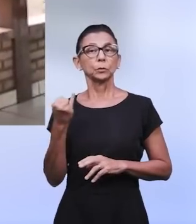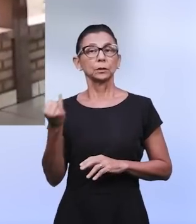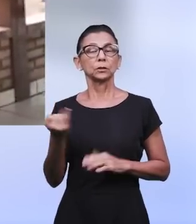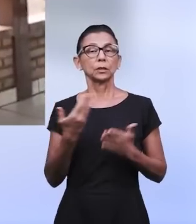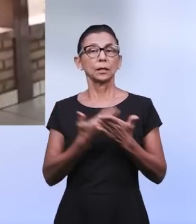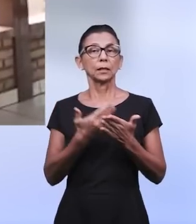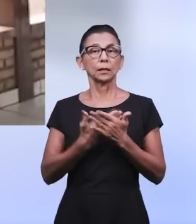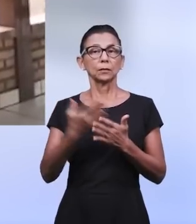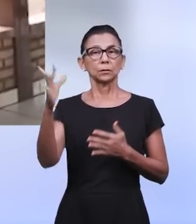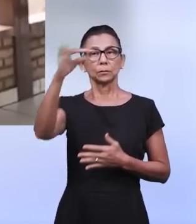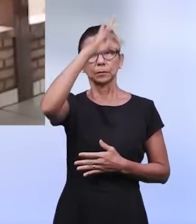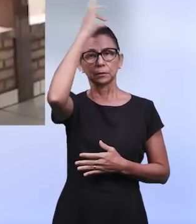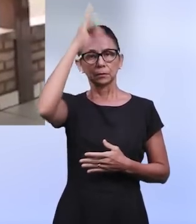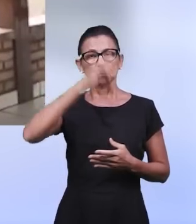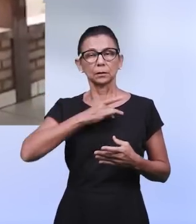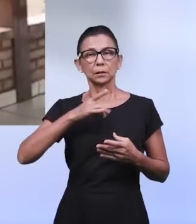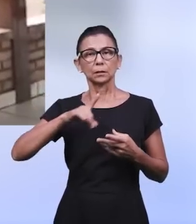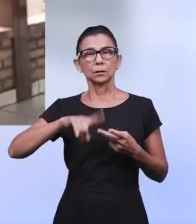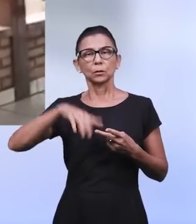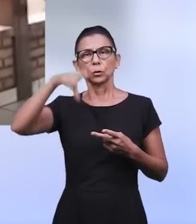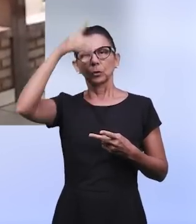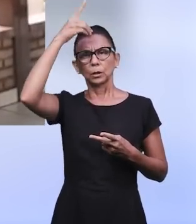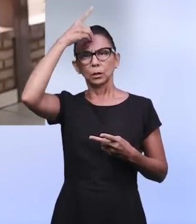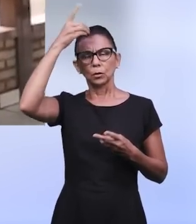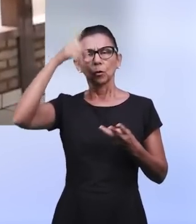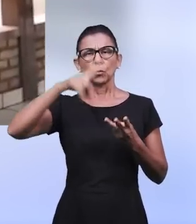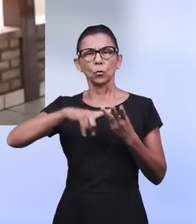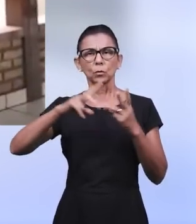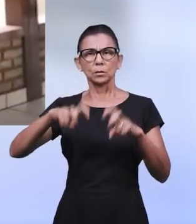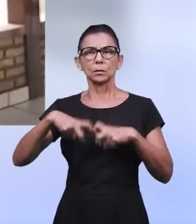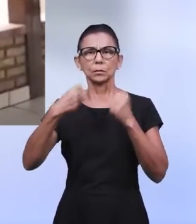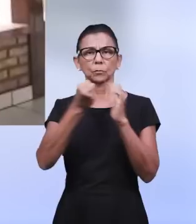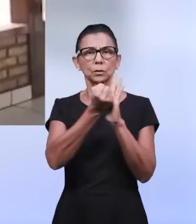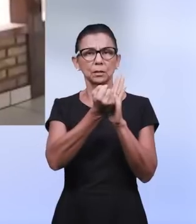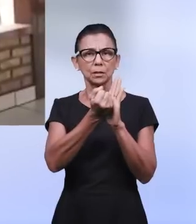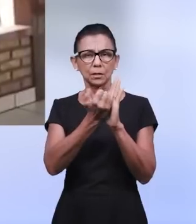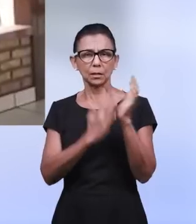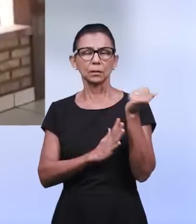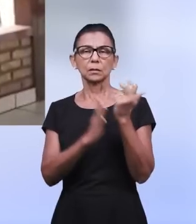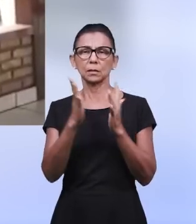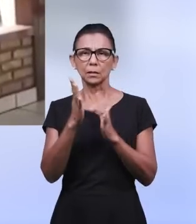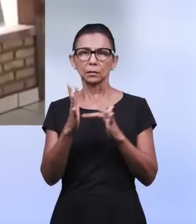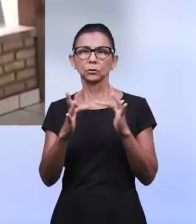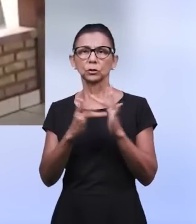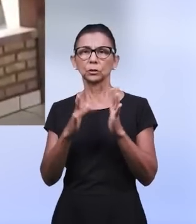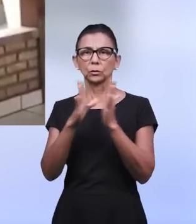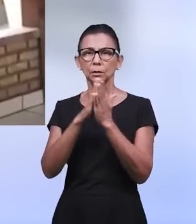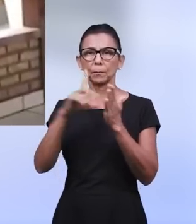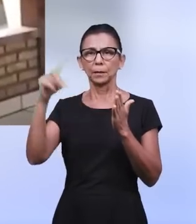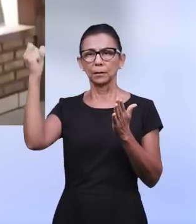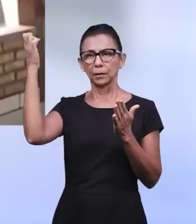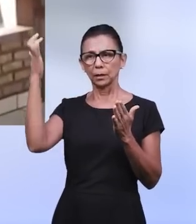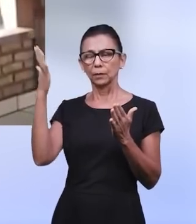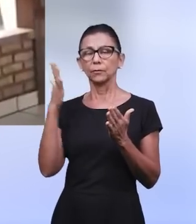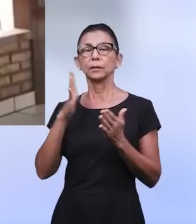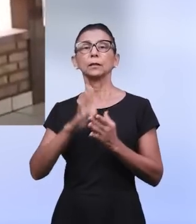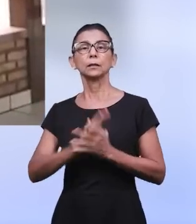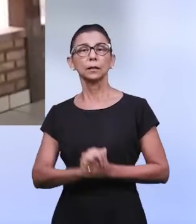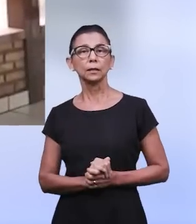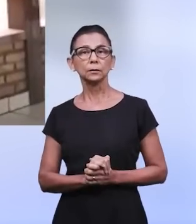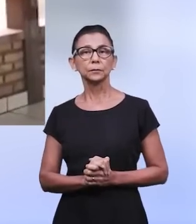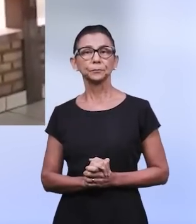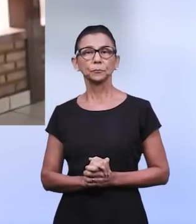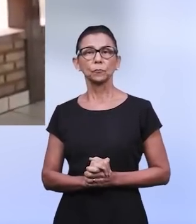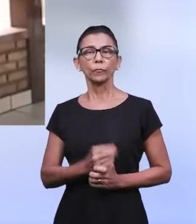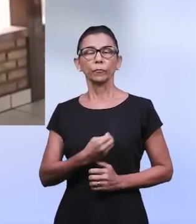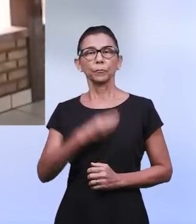com o Espírito Santo, dons espirituais, clamor pelo sangue de Jesus, a palavra. E isso tem fortalecido muito a